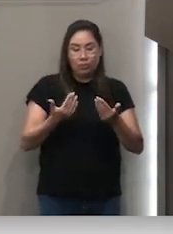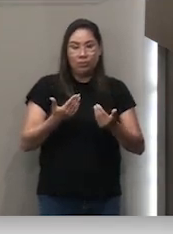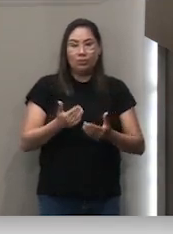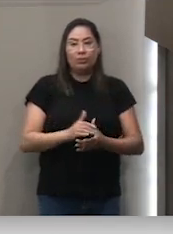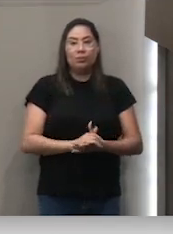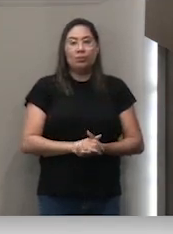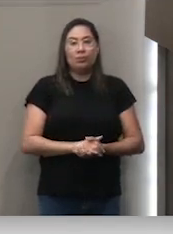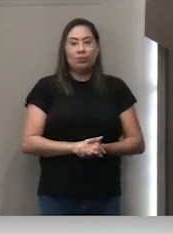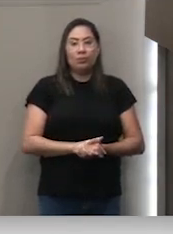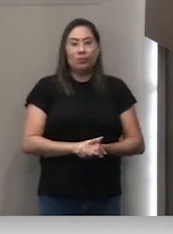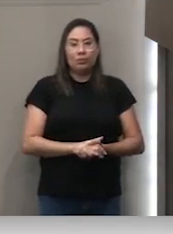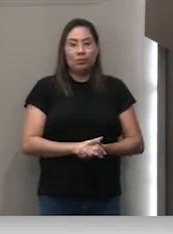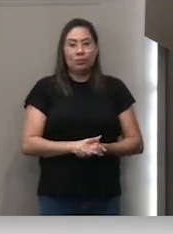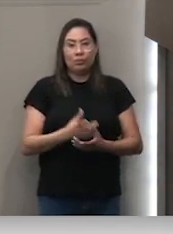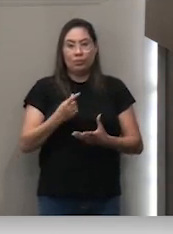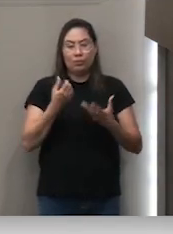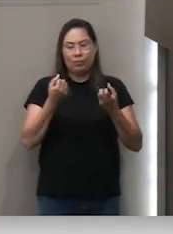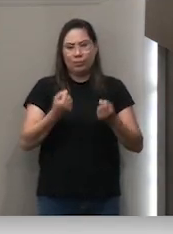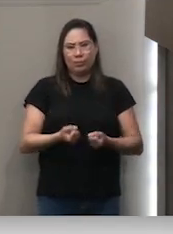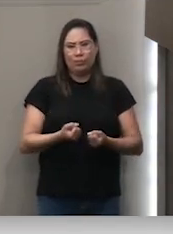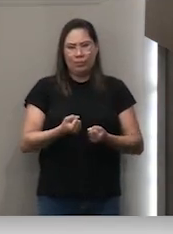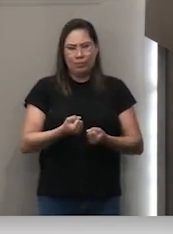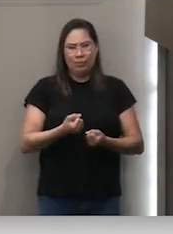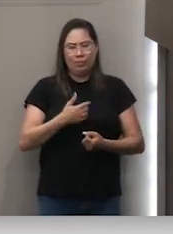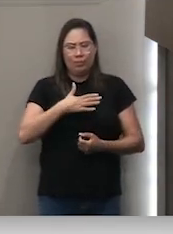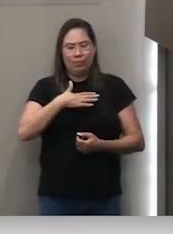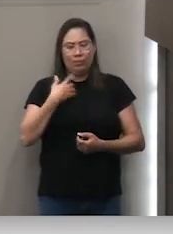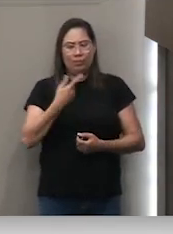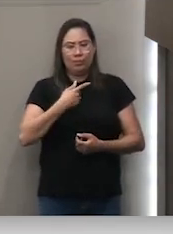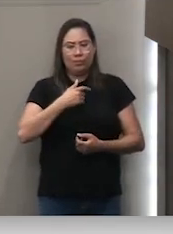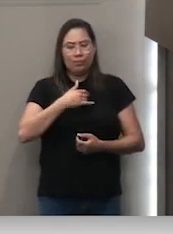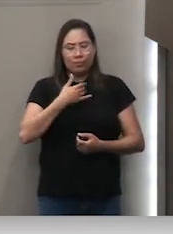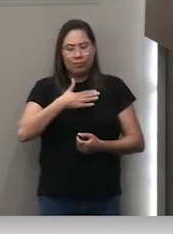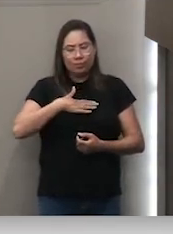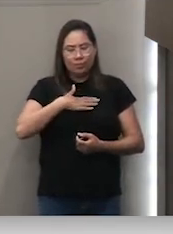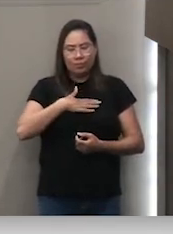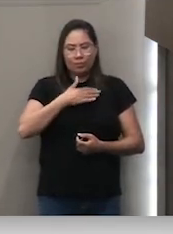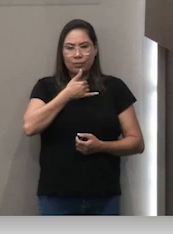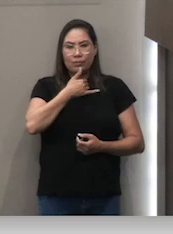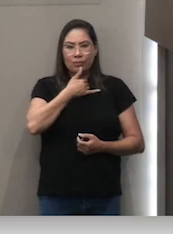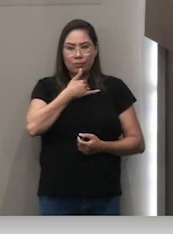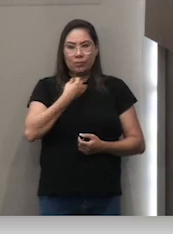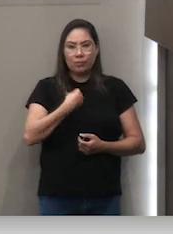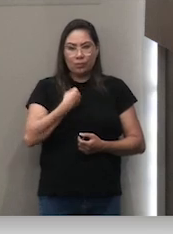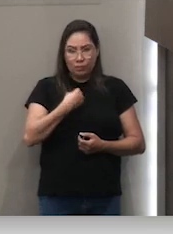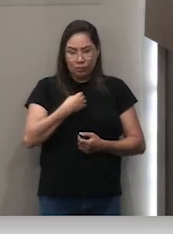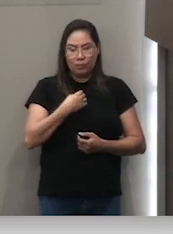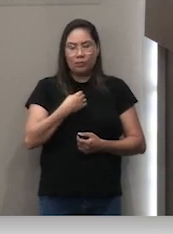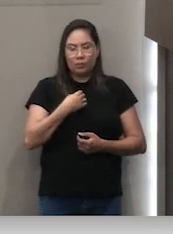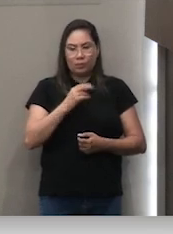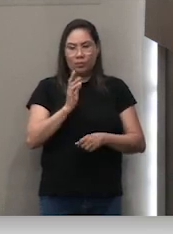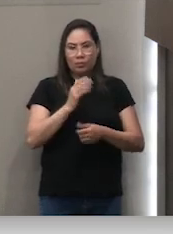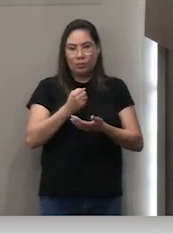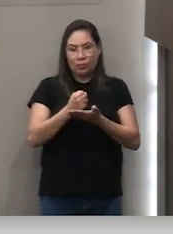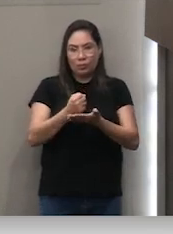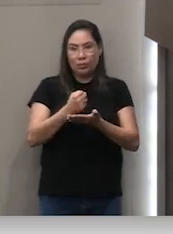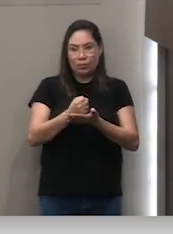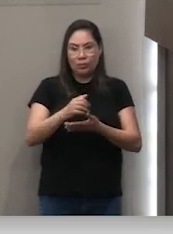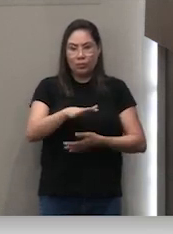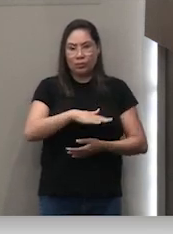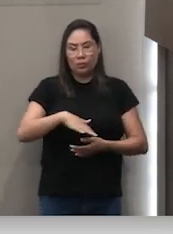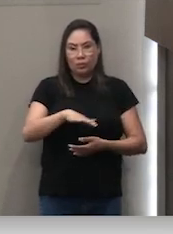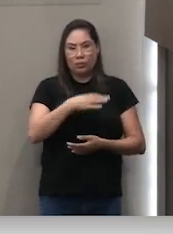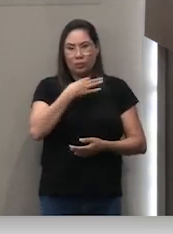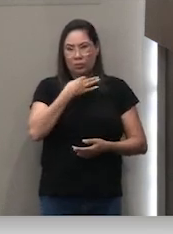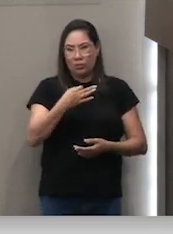É muito pesar que a gente manifesta nossa tristeza e que vamos estar diligentes para que essa situação